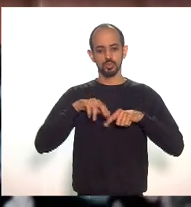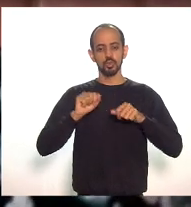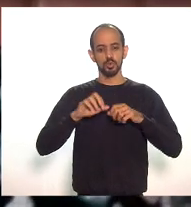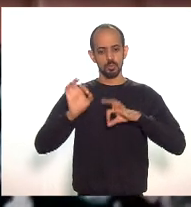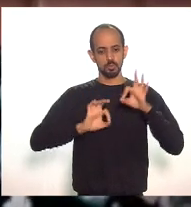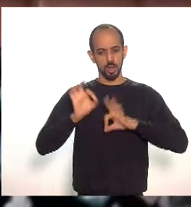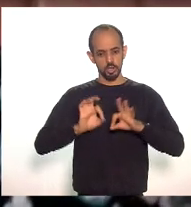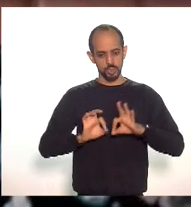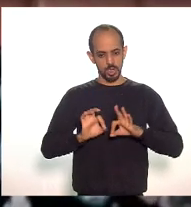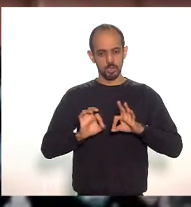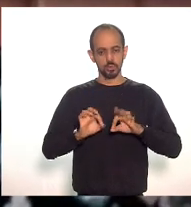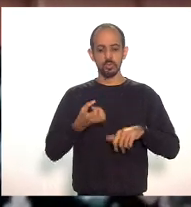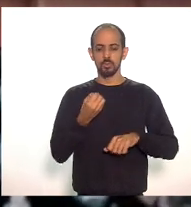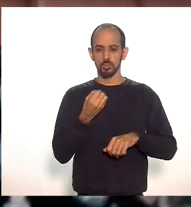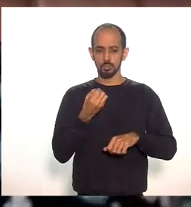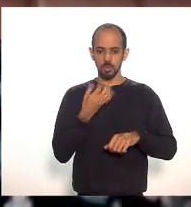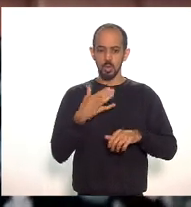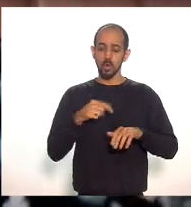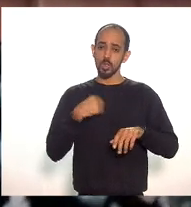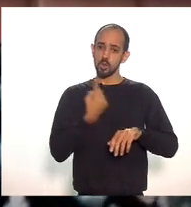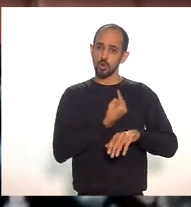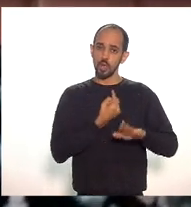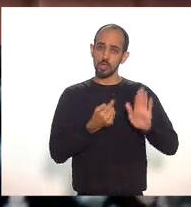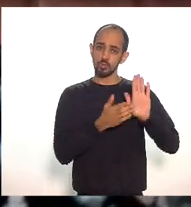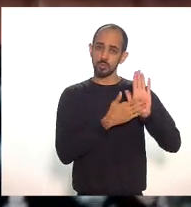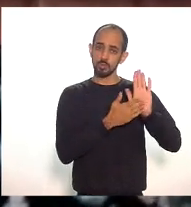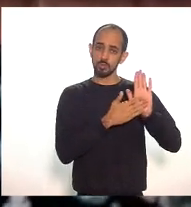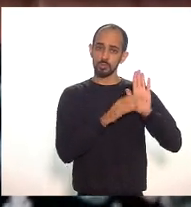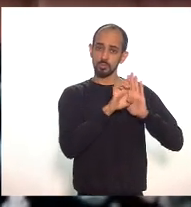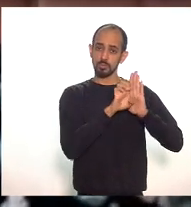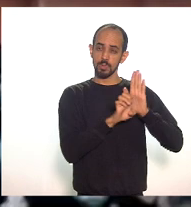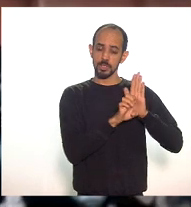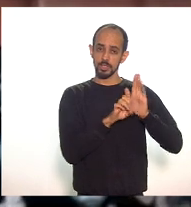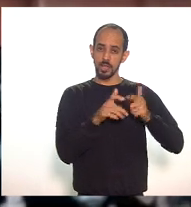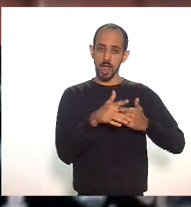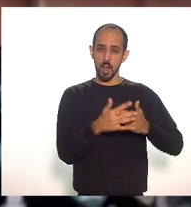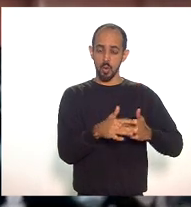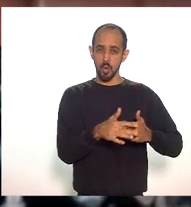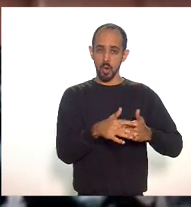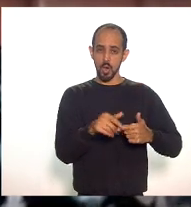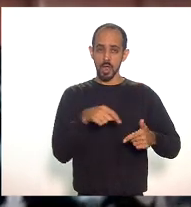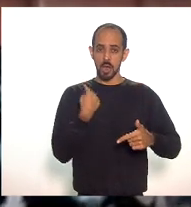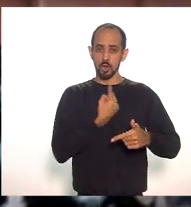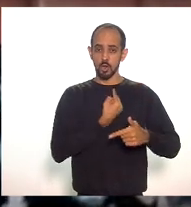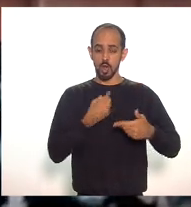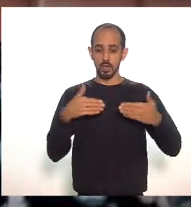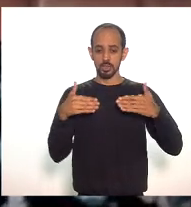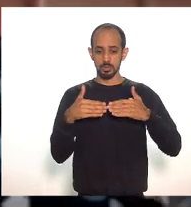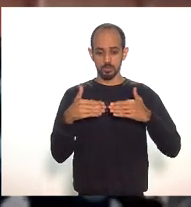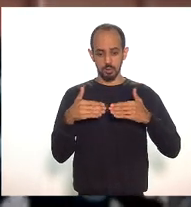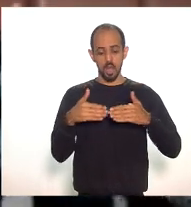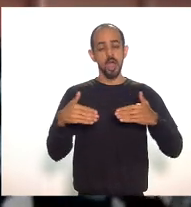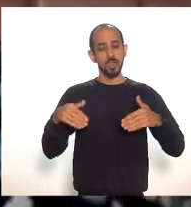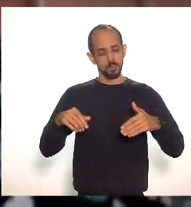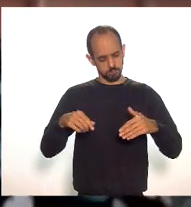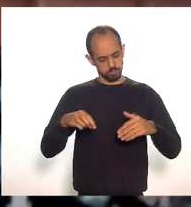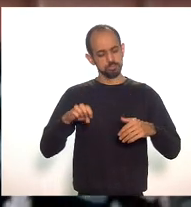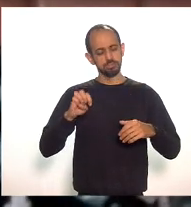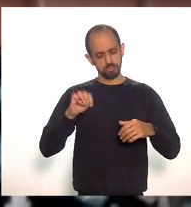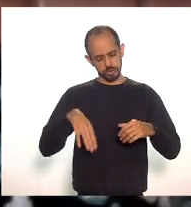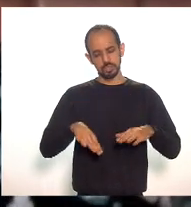nesse sentido nós propusemos uma Emenda ao projeto e o nosso parecer final é favorável